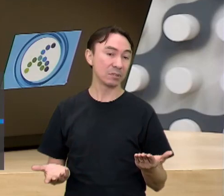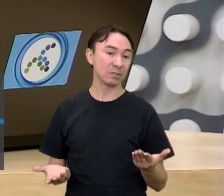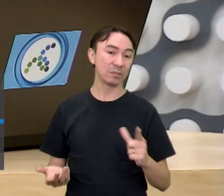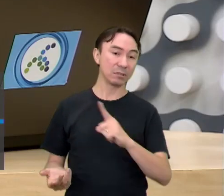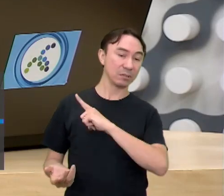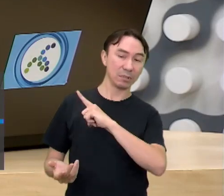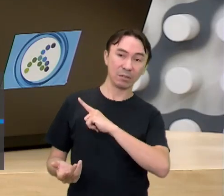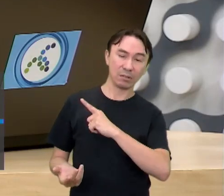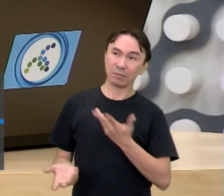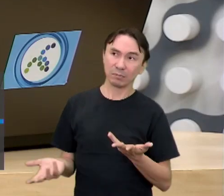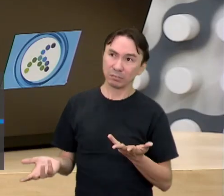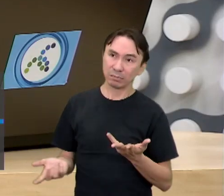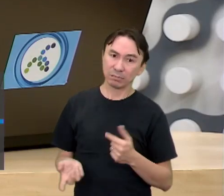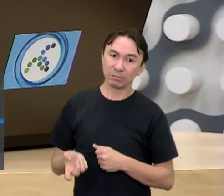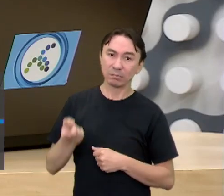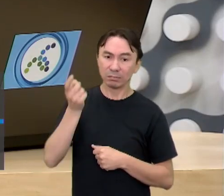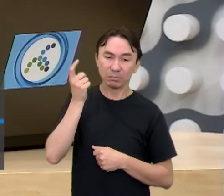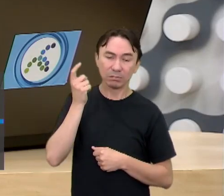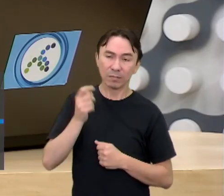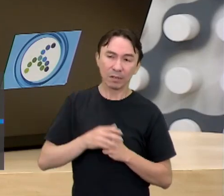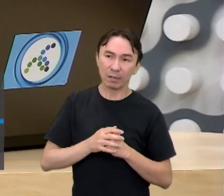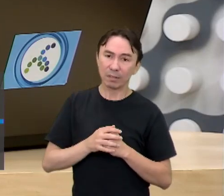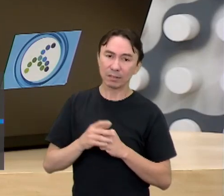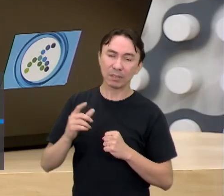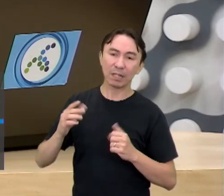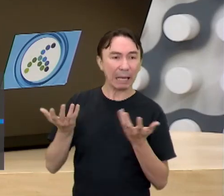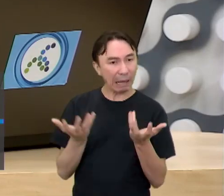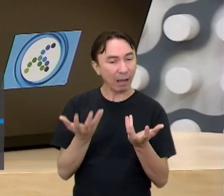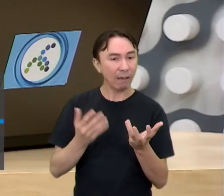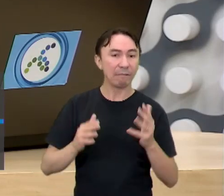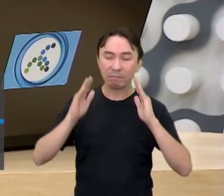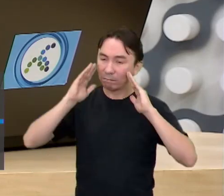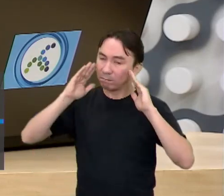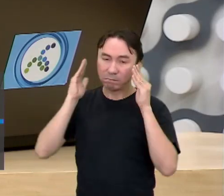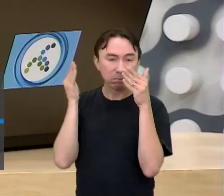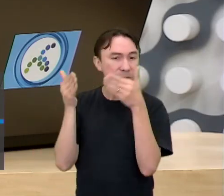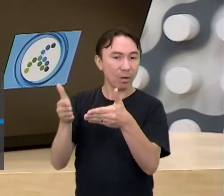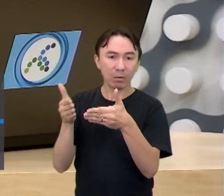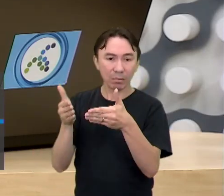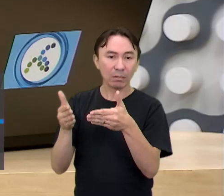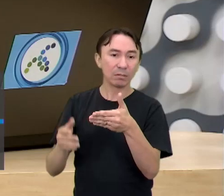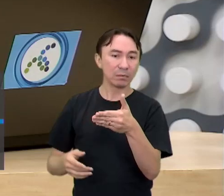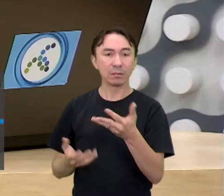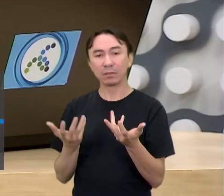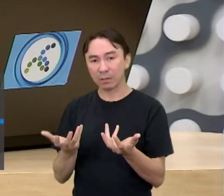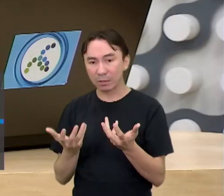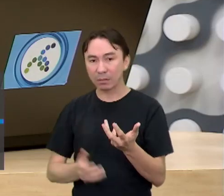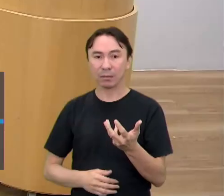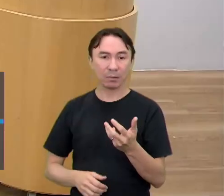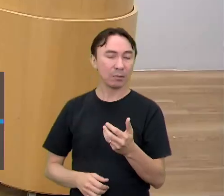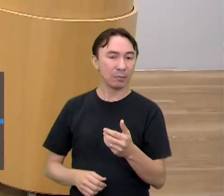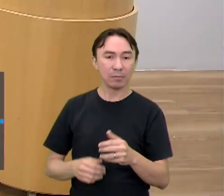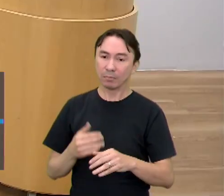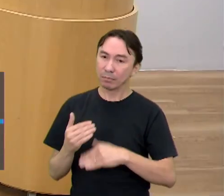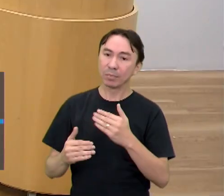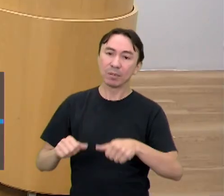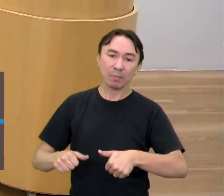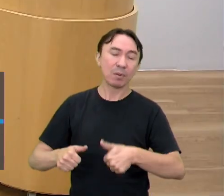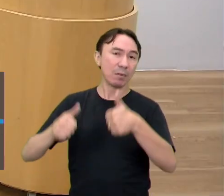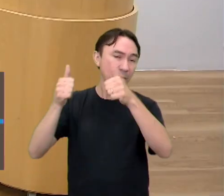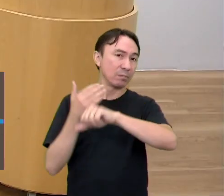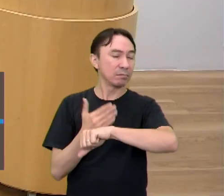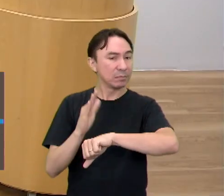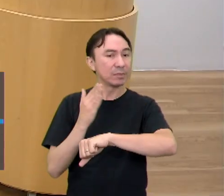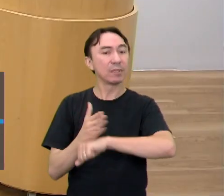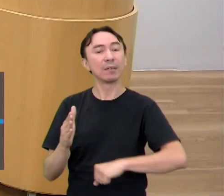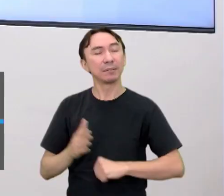de uma situação que você quer focar e você quer estudar para tentar sempre melhorar, né? É isso aí. Ontem mesmo, né, para vocês terem uma ideia,